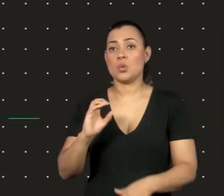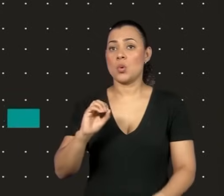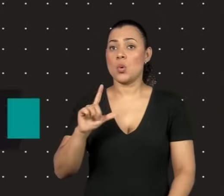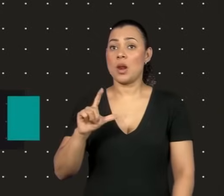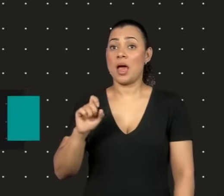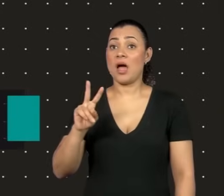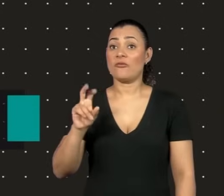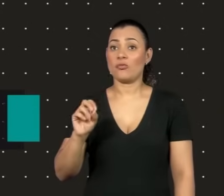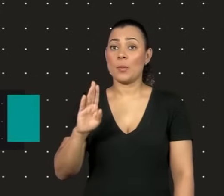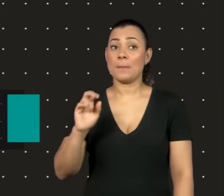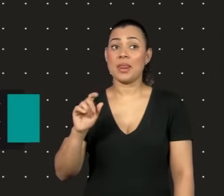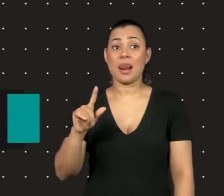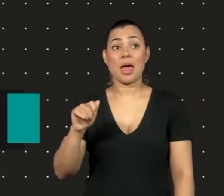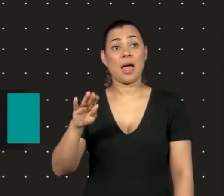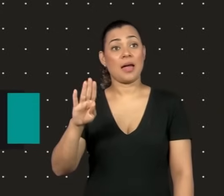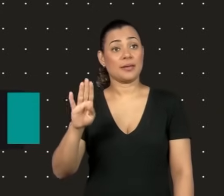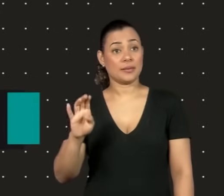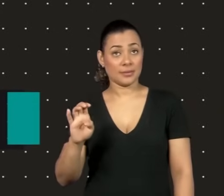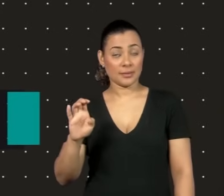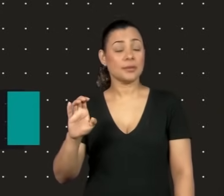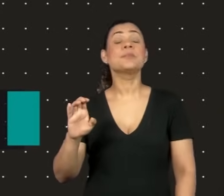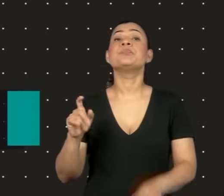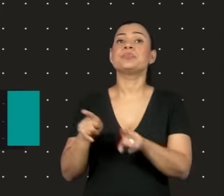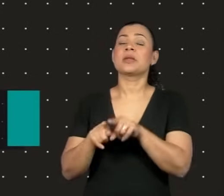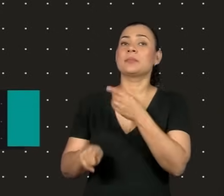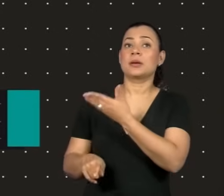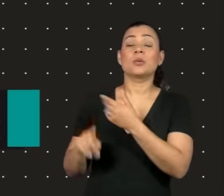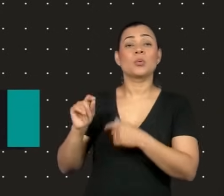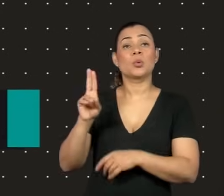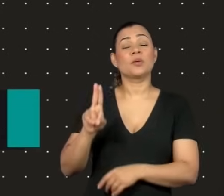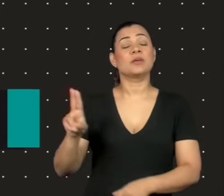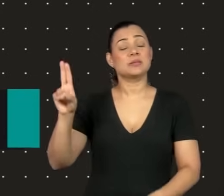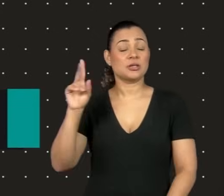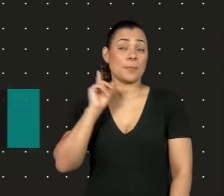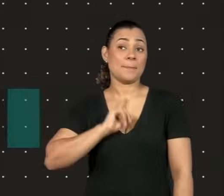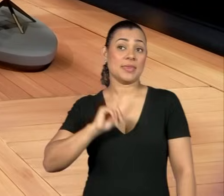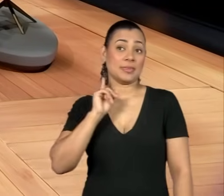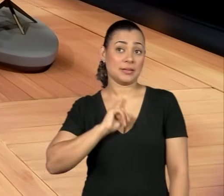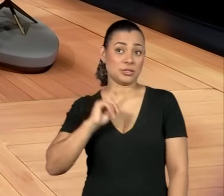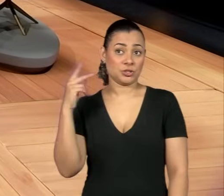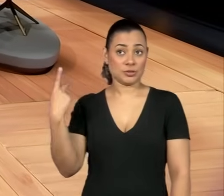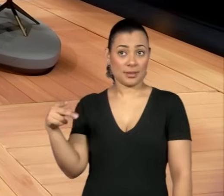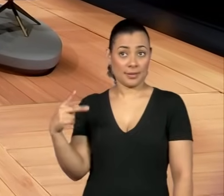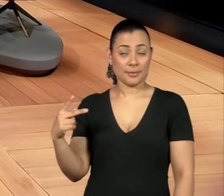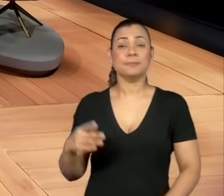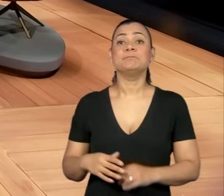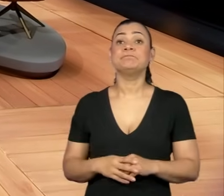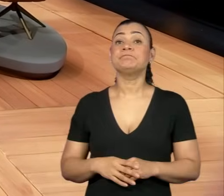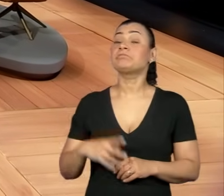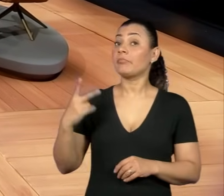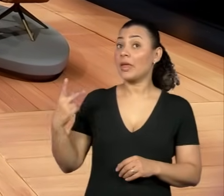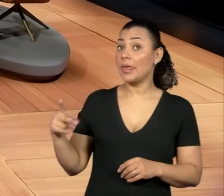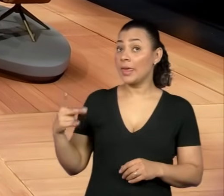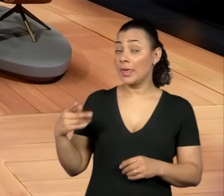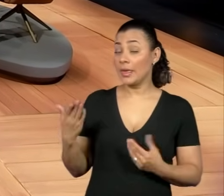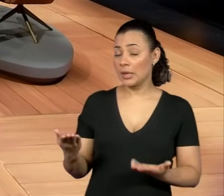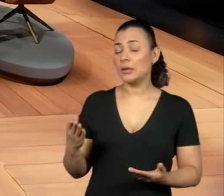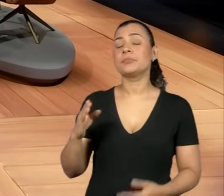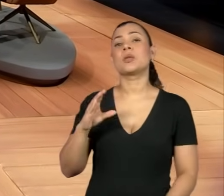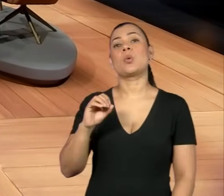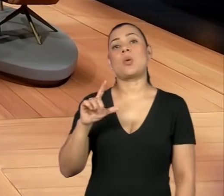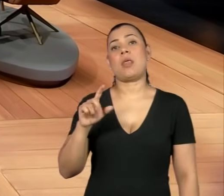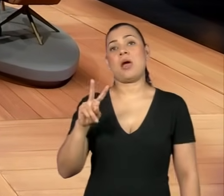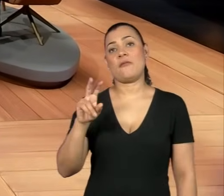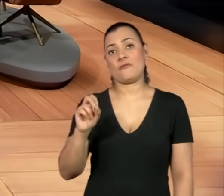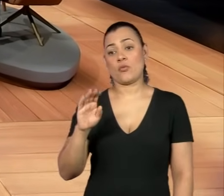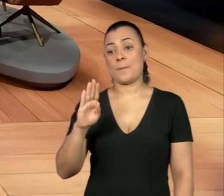era professor catedrático da Universidade de Minas Gerais, de Mineira, e